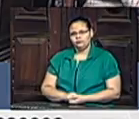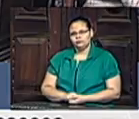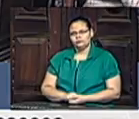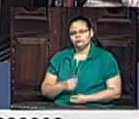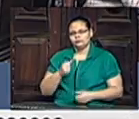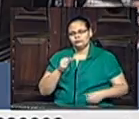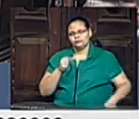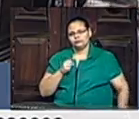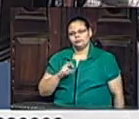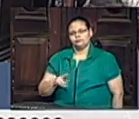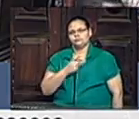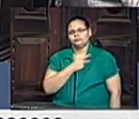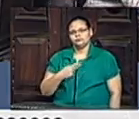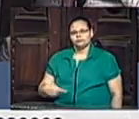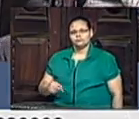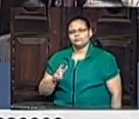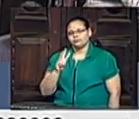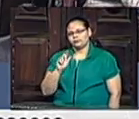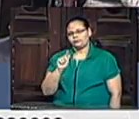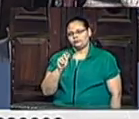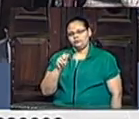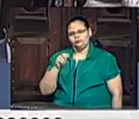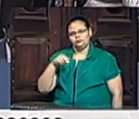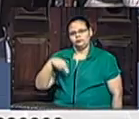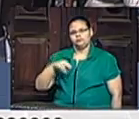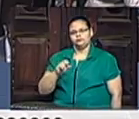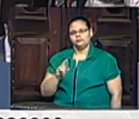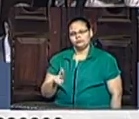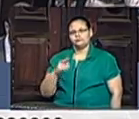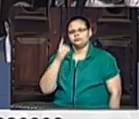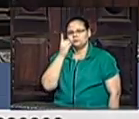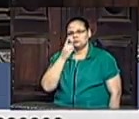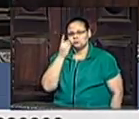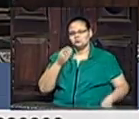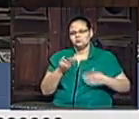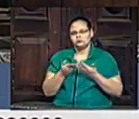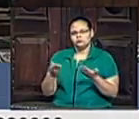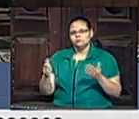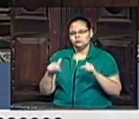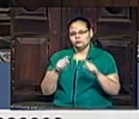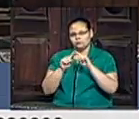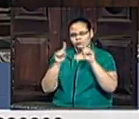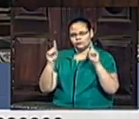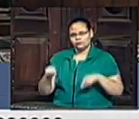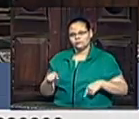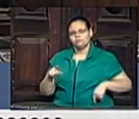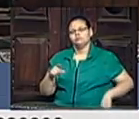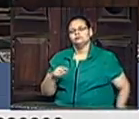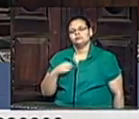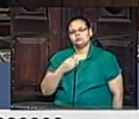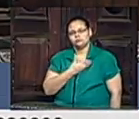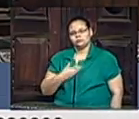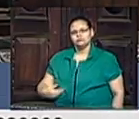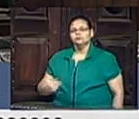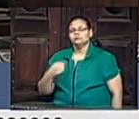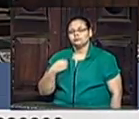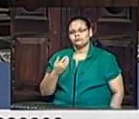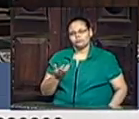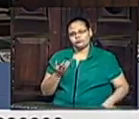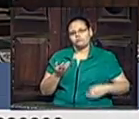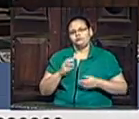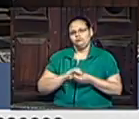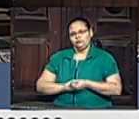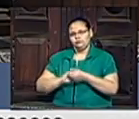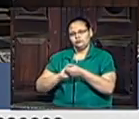Senhor presidente, Wagner Montes, deputados, deputadas, servidoras e servidores aqui presentes, a quem eu quero saudar mais